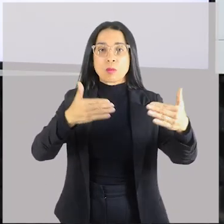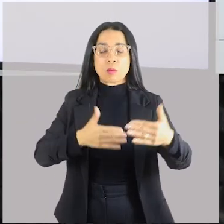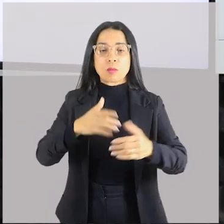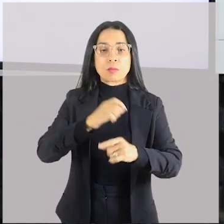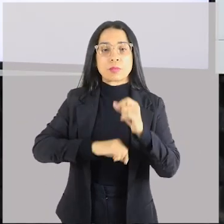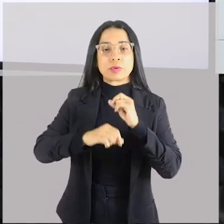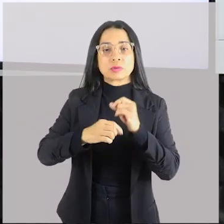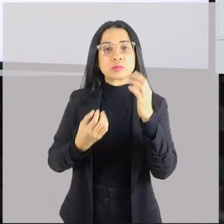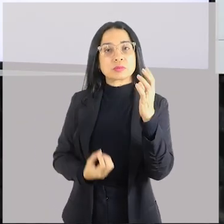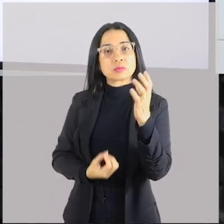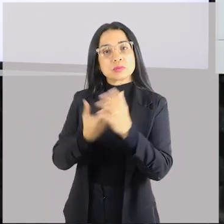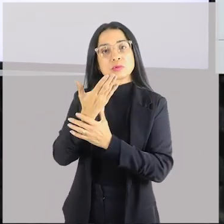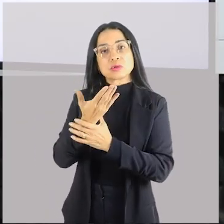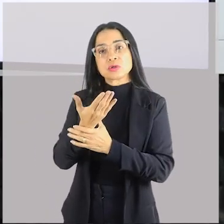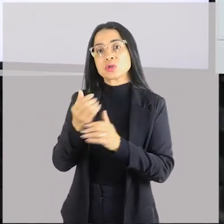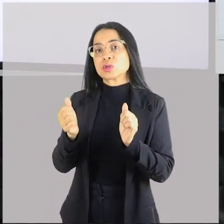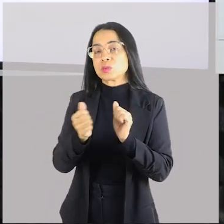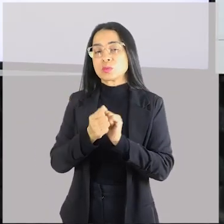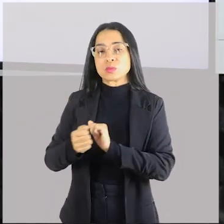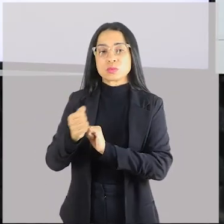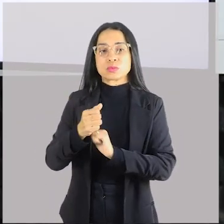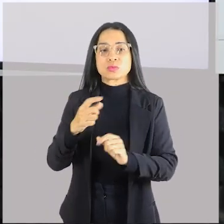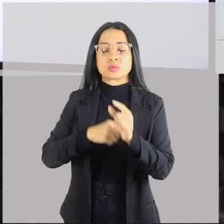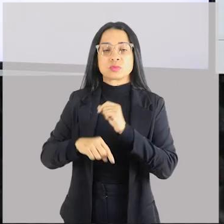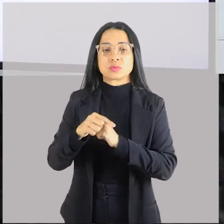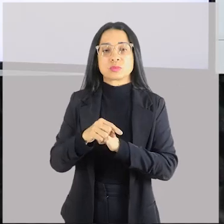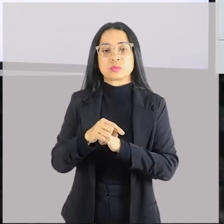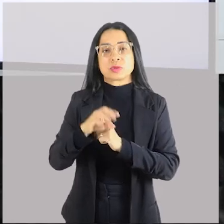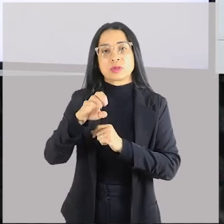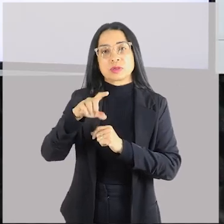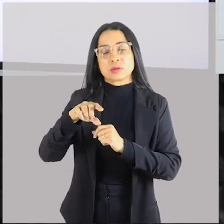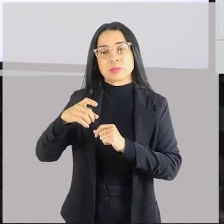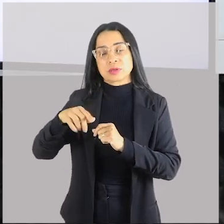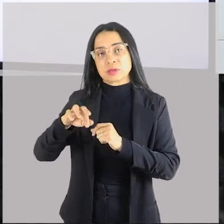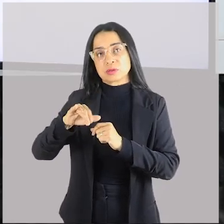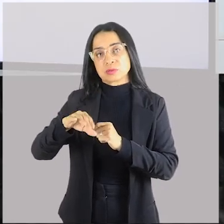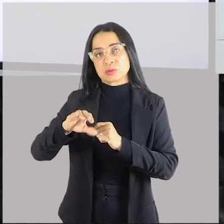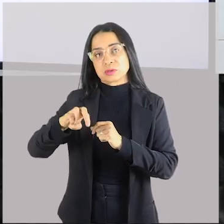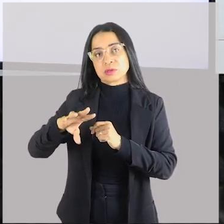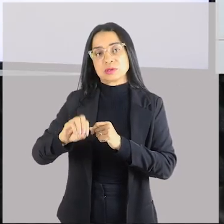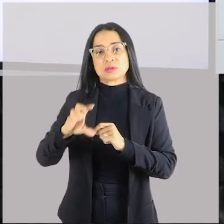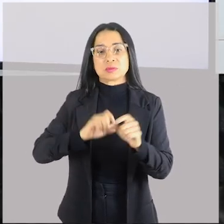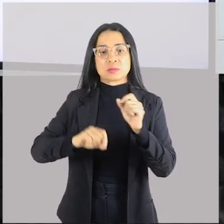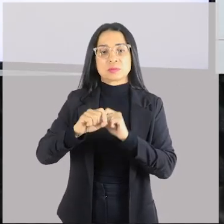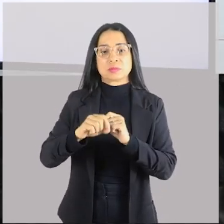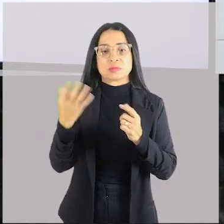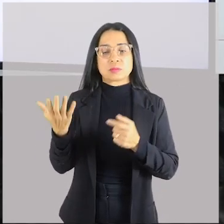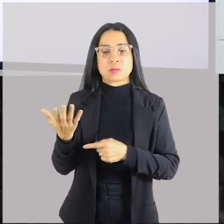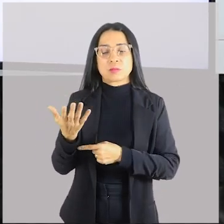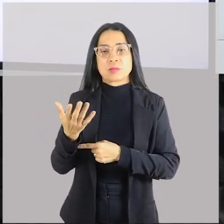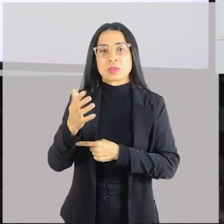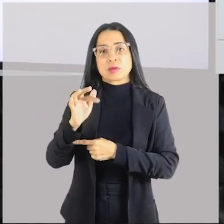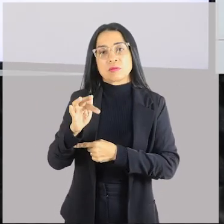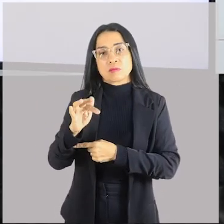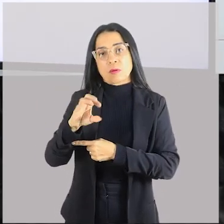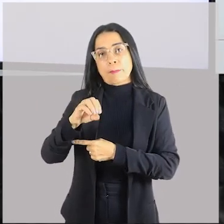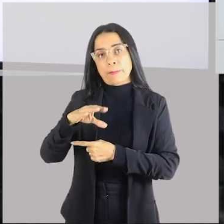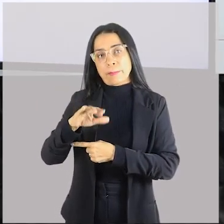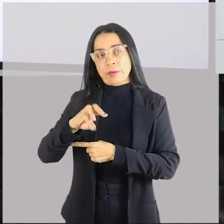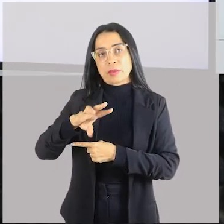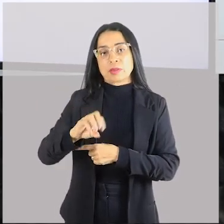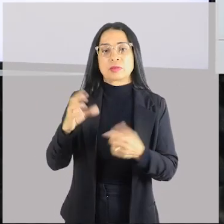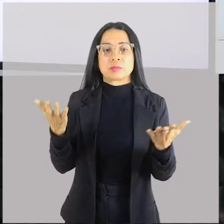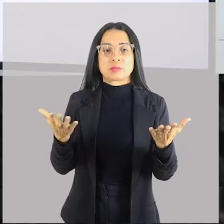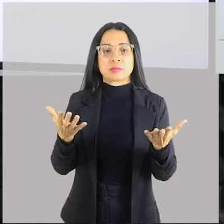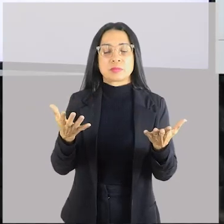juntas cubismo expressionismo e favismo cubismo expressionismo e favismo cubismo expressionismo e favismo eu tô fazendo